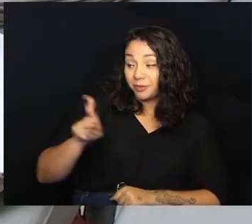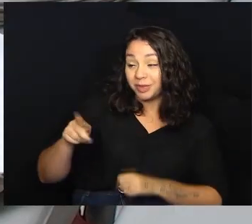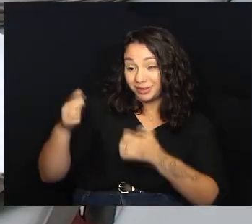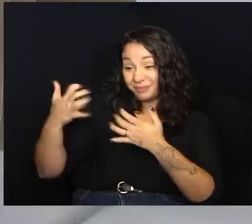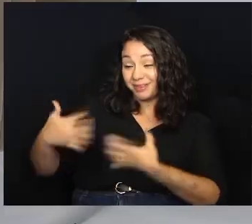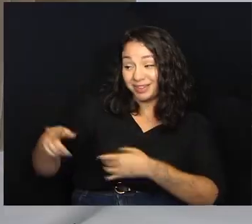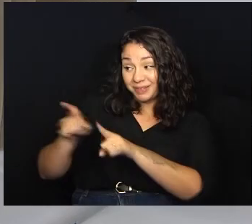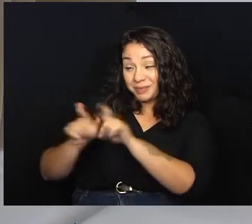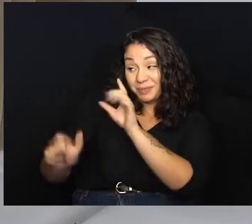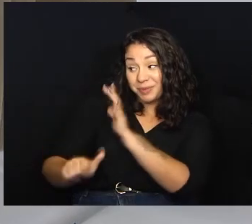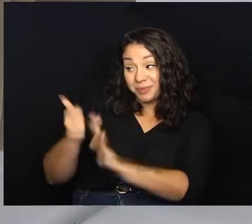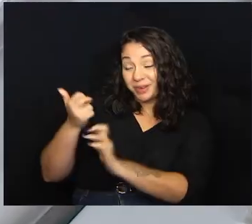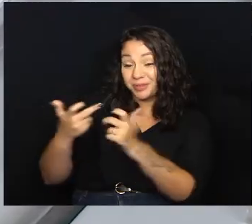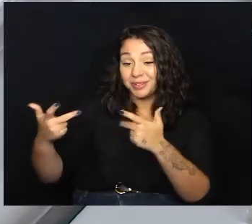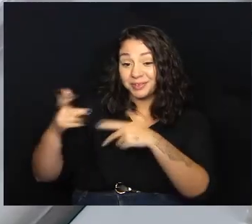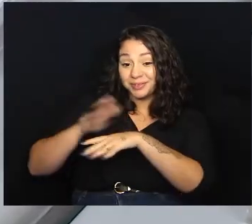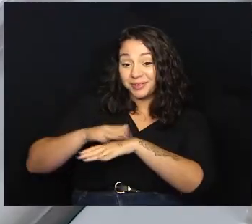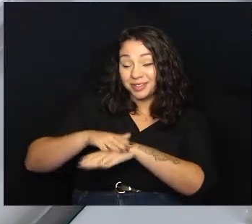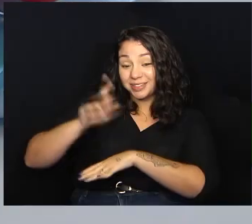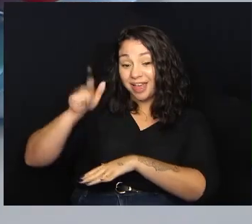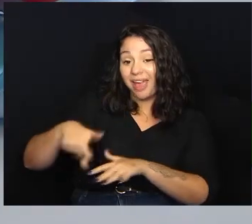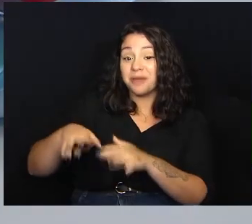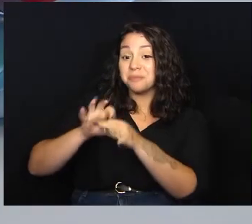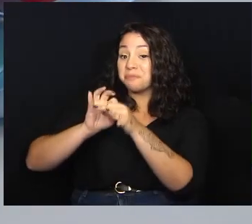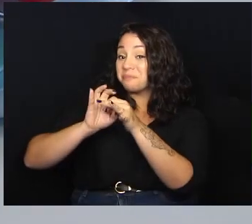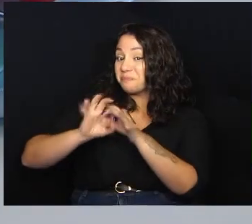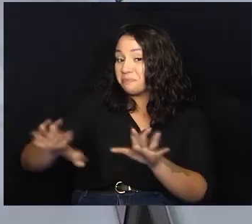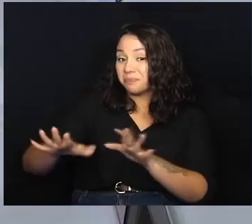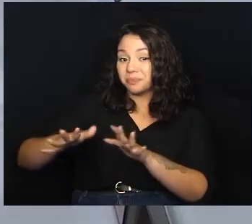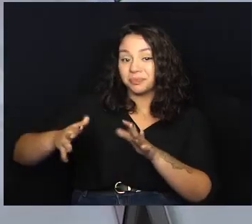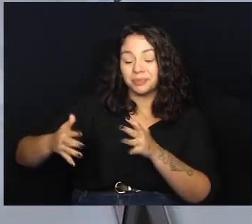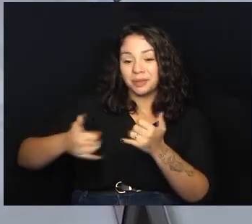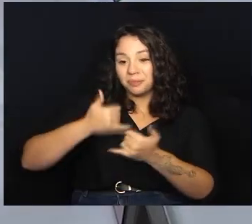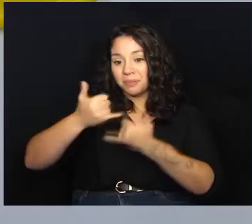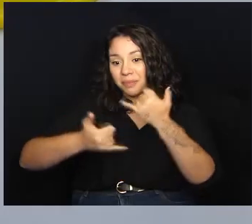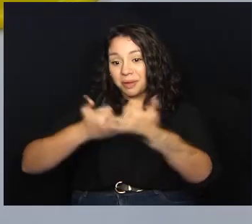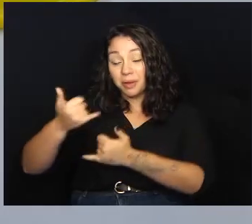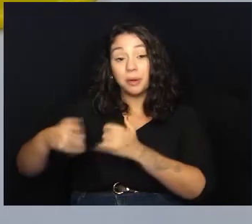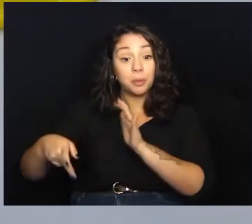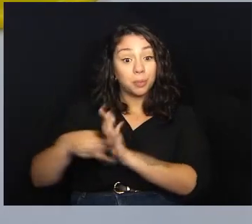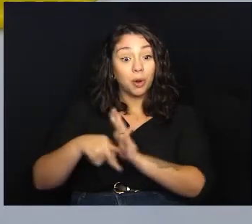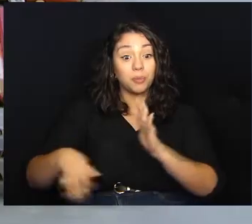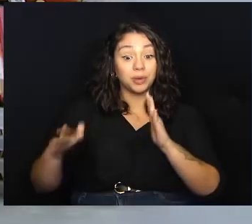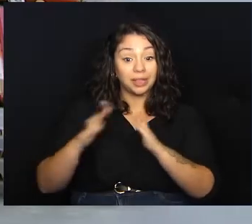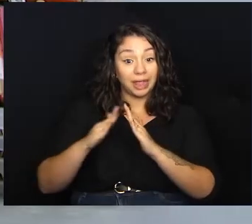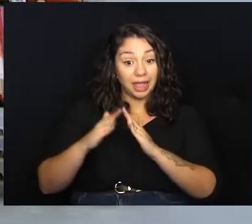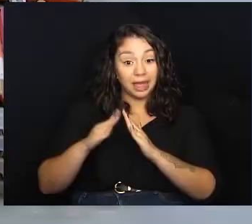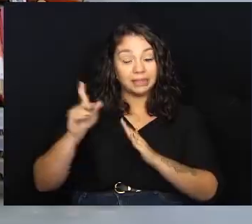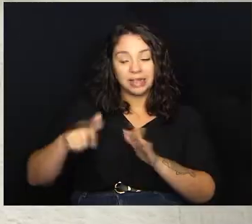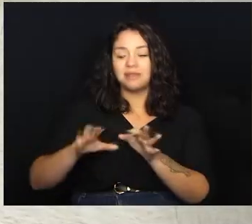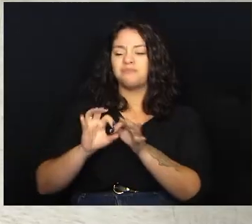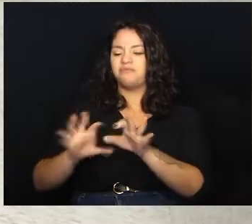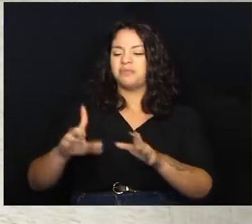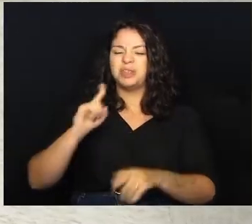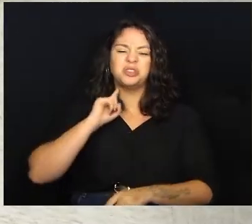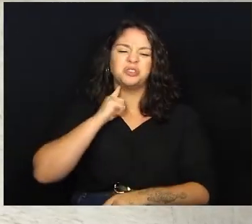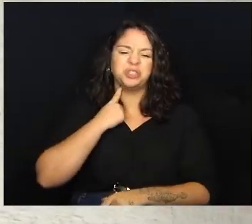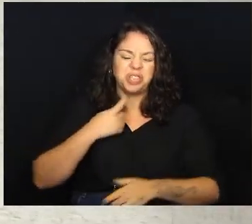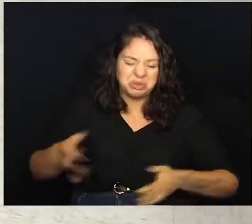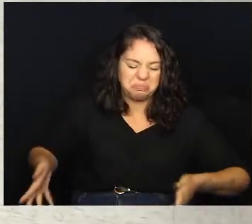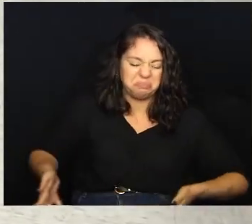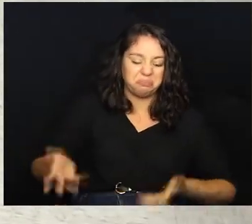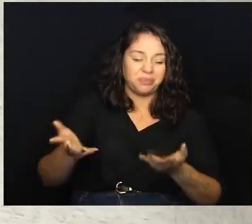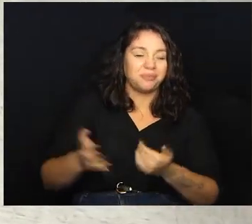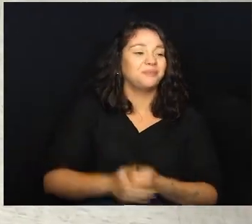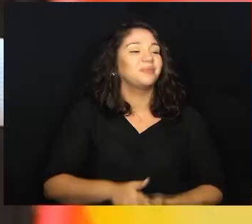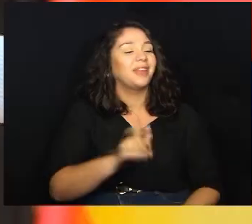professora ressalta que a primeira coisa a se fazer é permitir que eles explorem o que há na própria casa e deixar que a